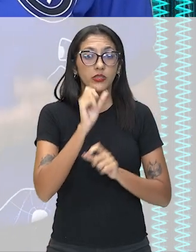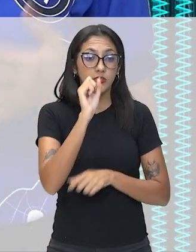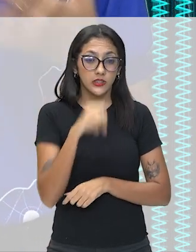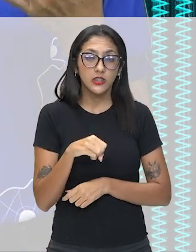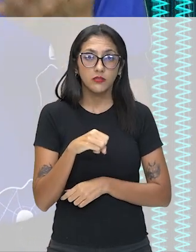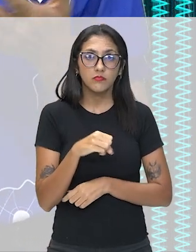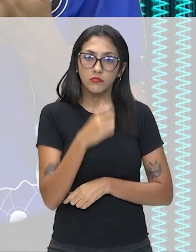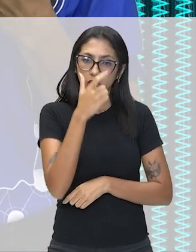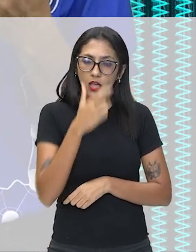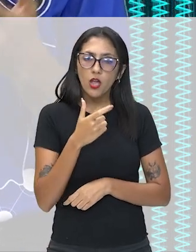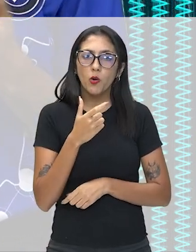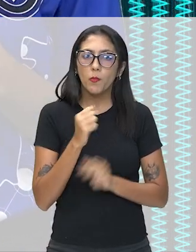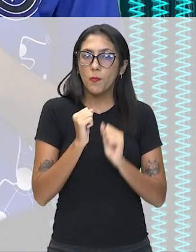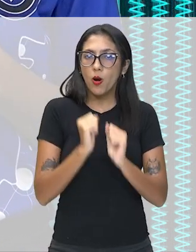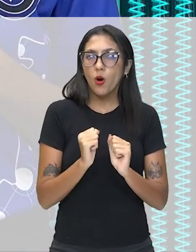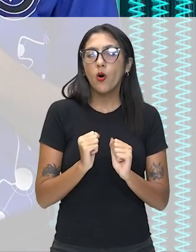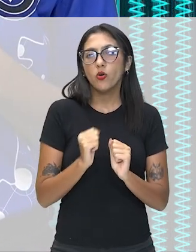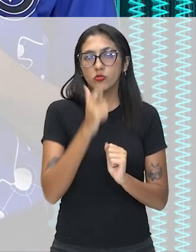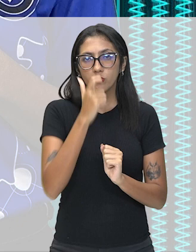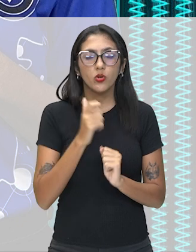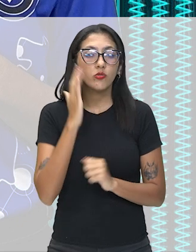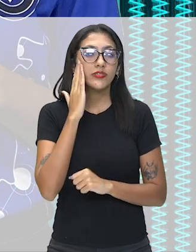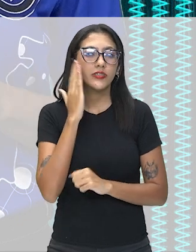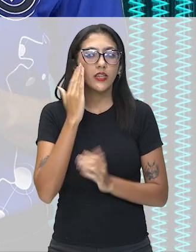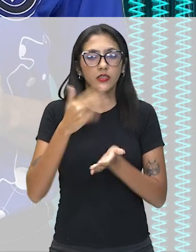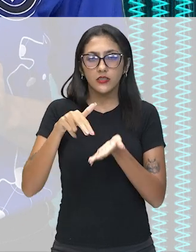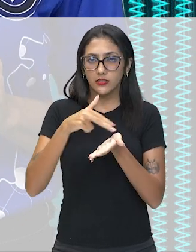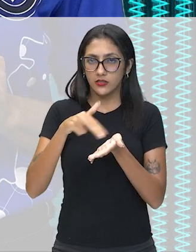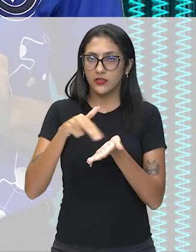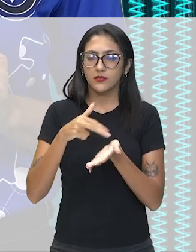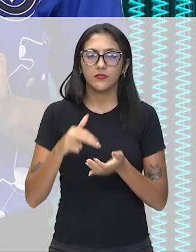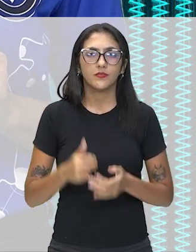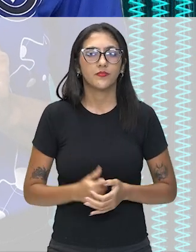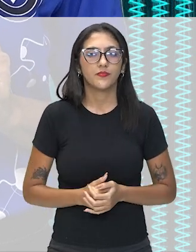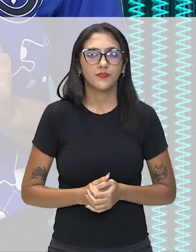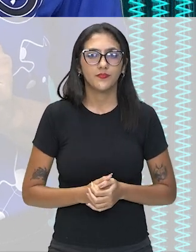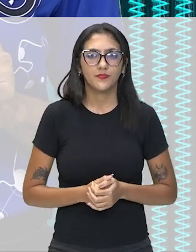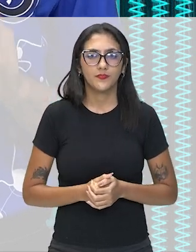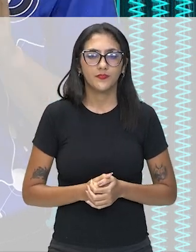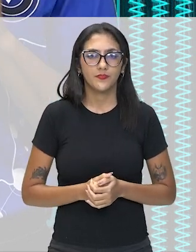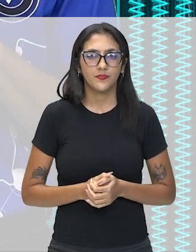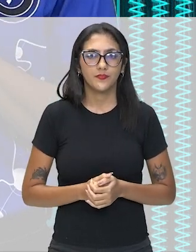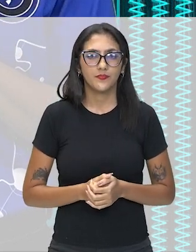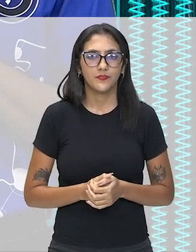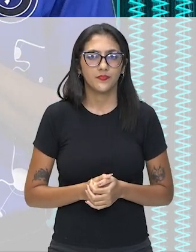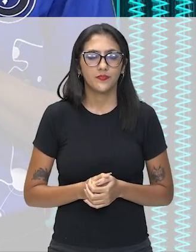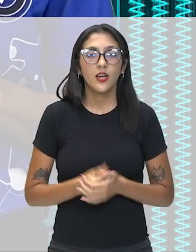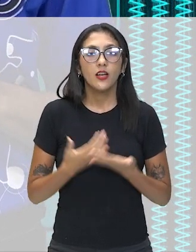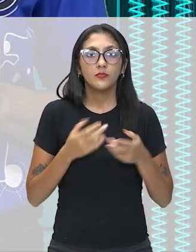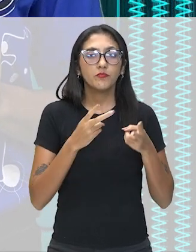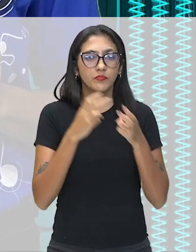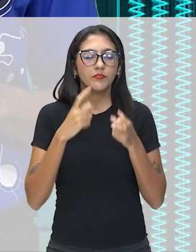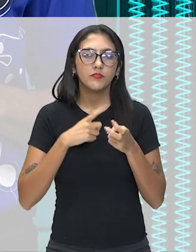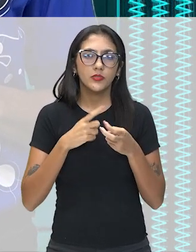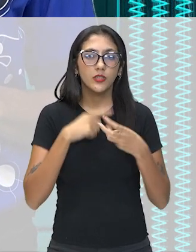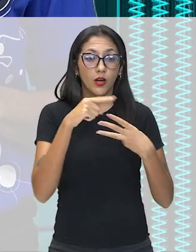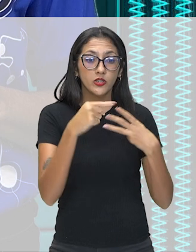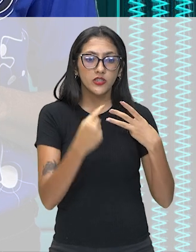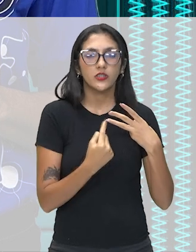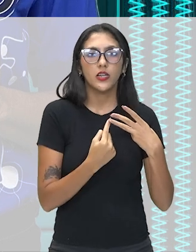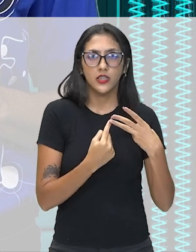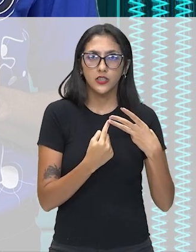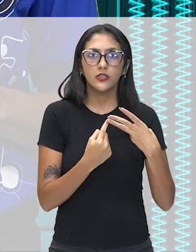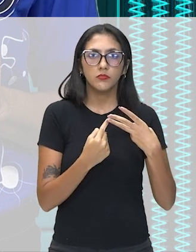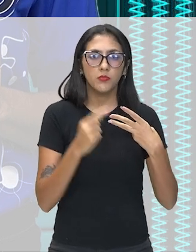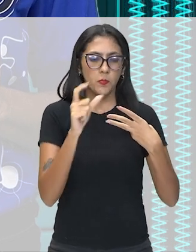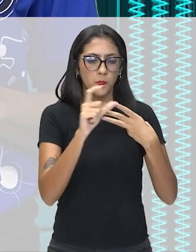Dance zumba. Dançar zumba, ok? Então, eu comecei com aqueles 3 elementos da resposta curta, eu só fiz